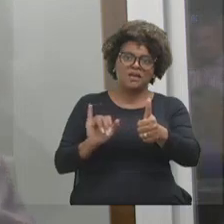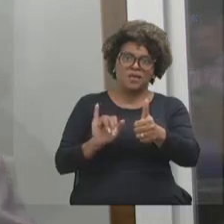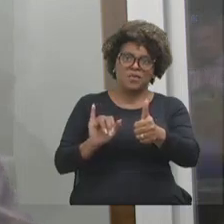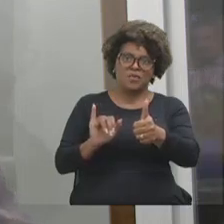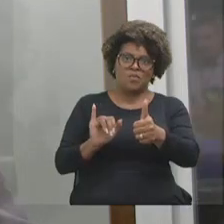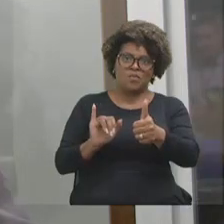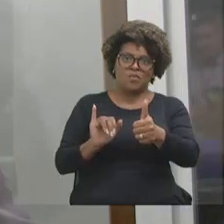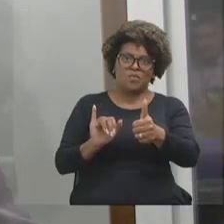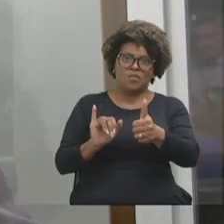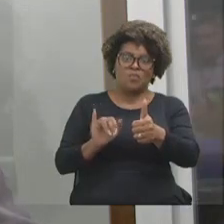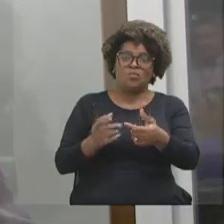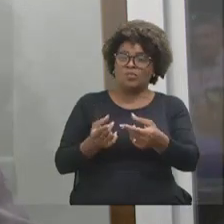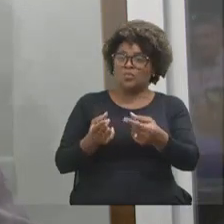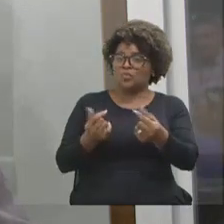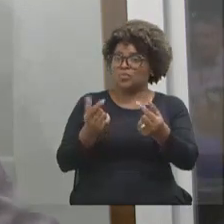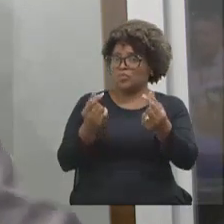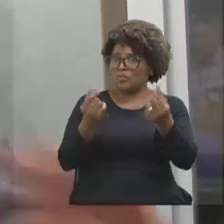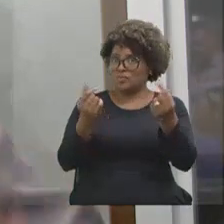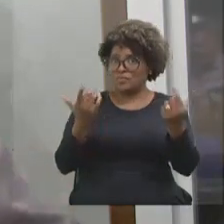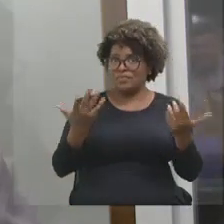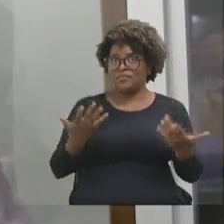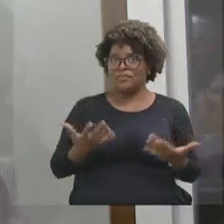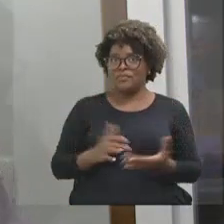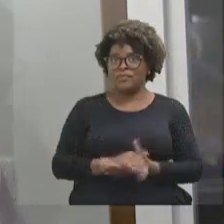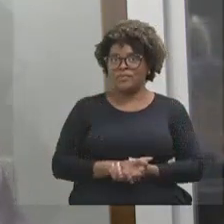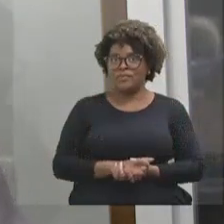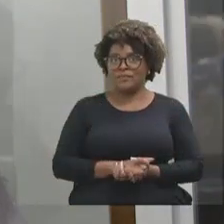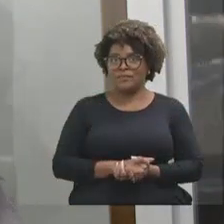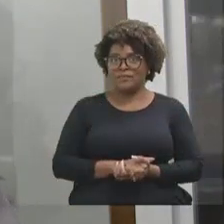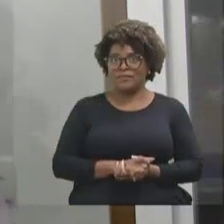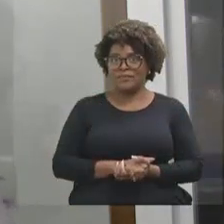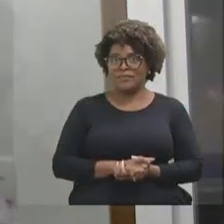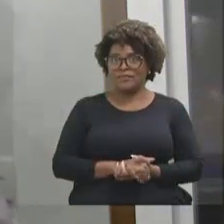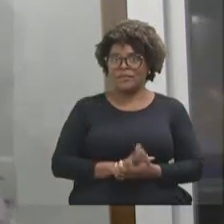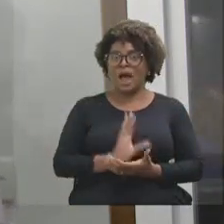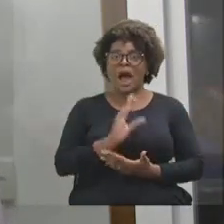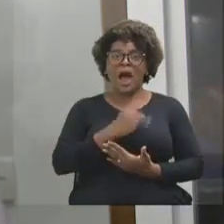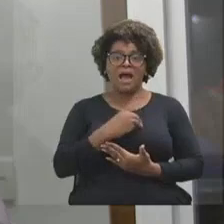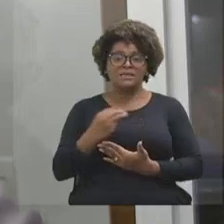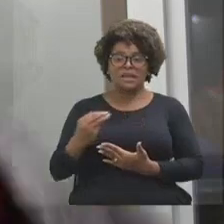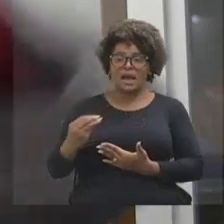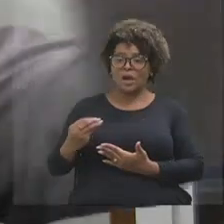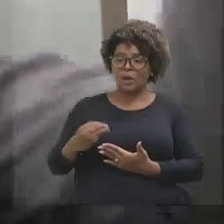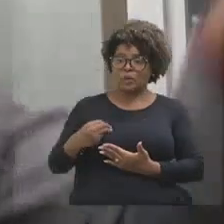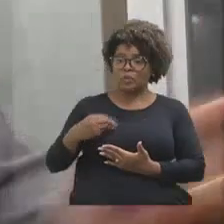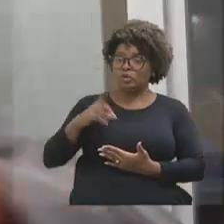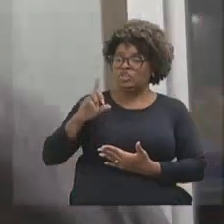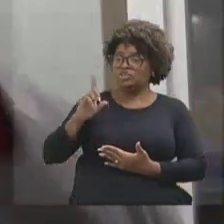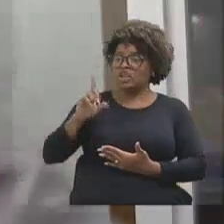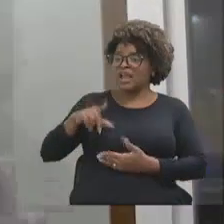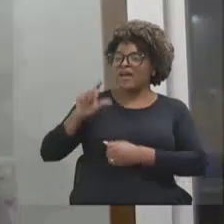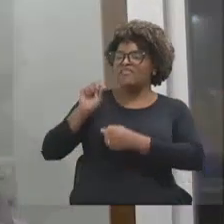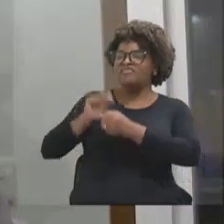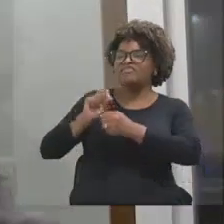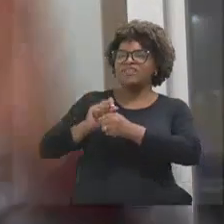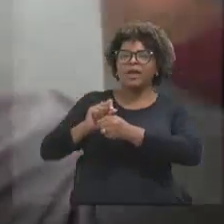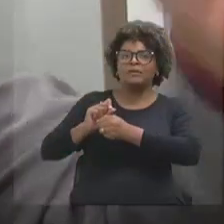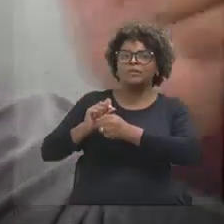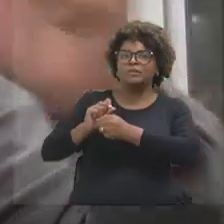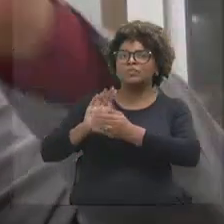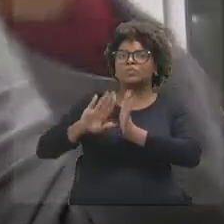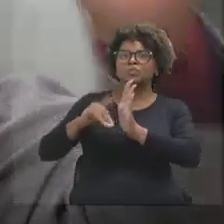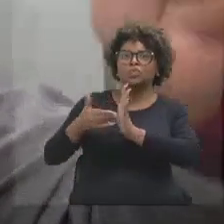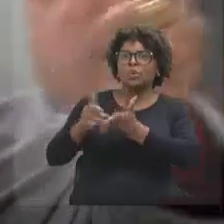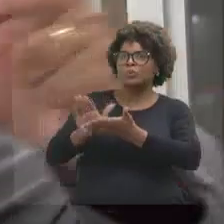dos preços porque a saúde ela é cotada em dólar qualquer equipa que foram ditos aqui